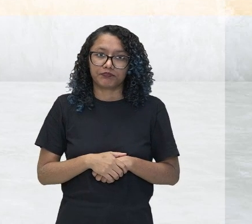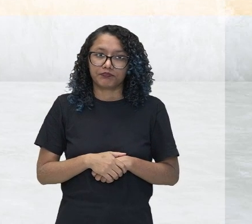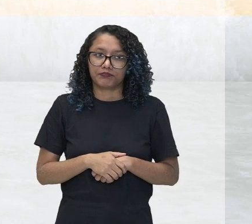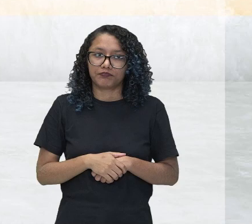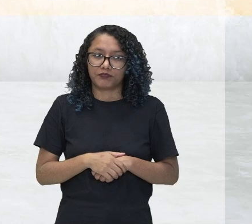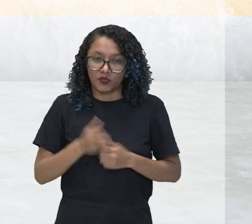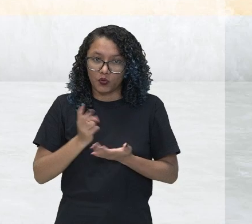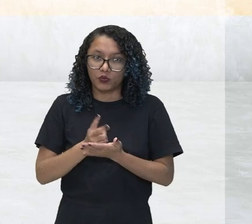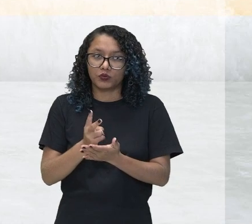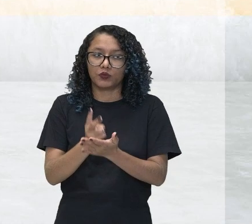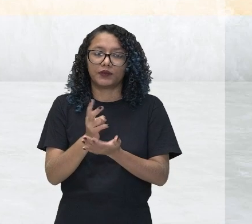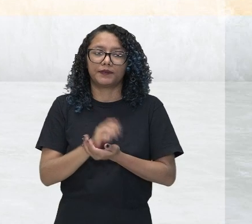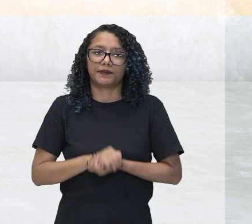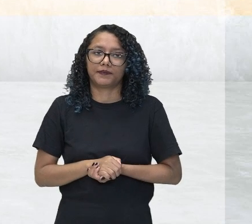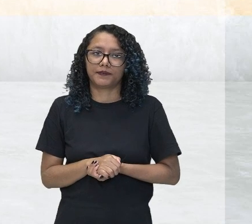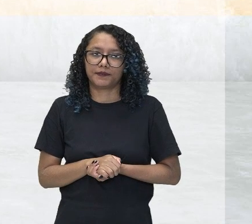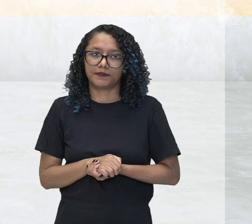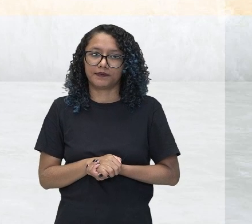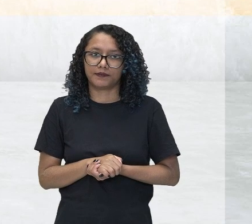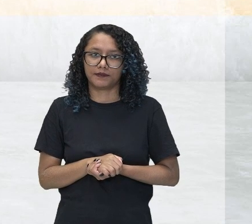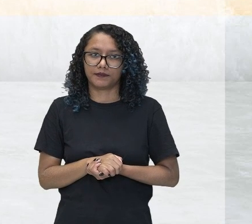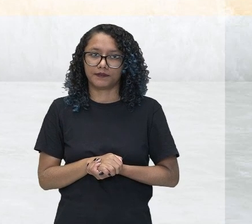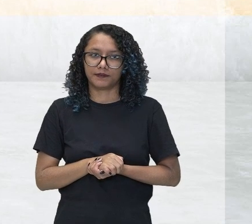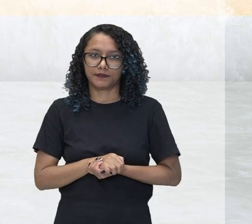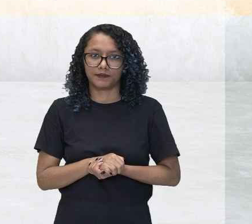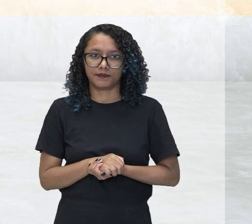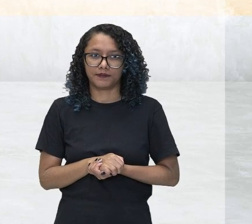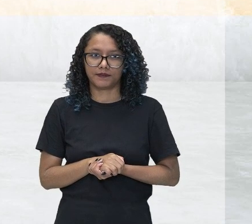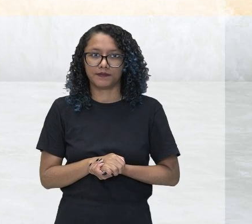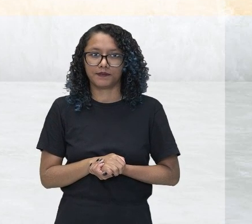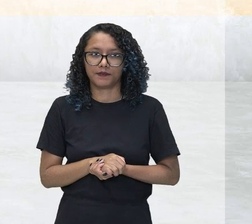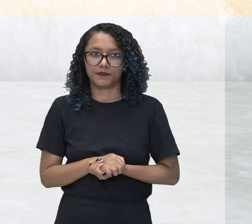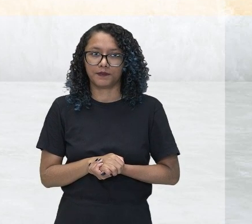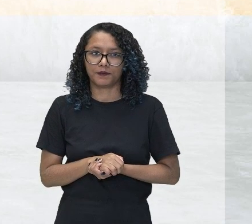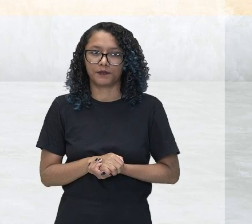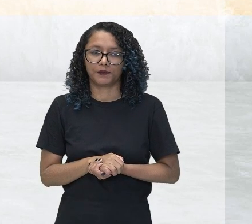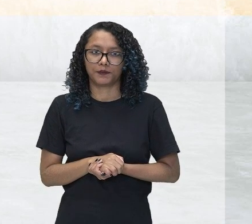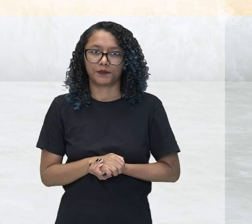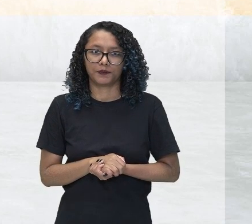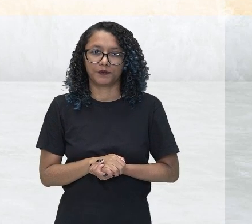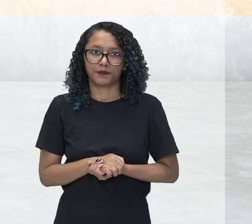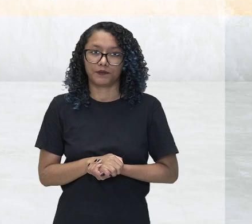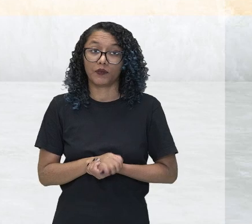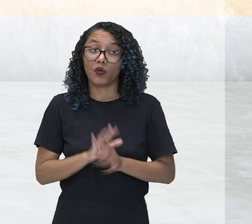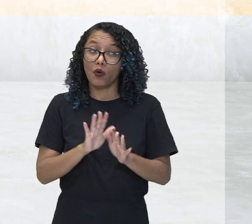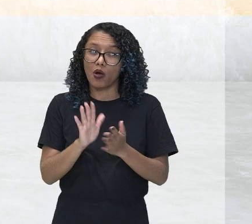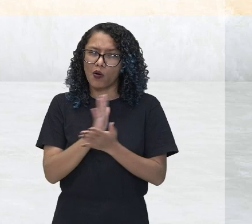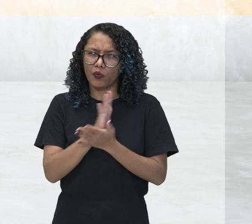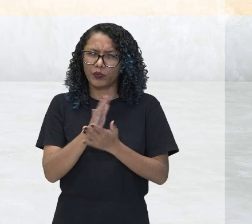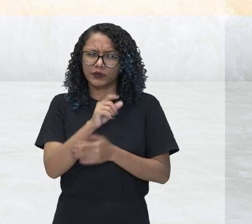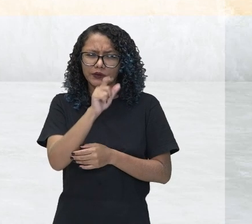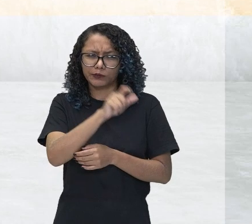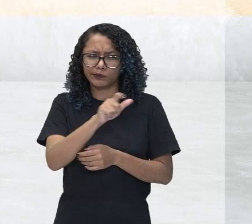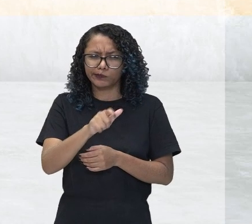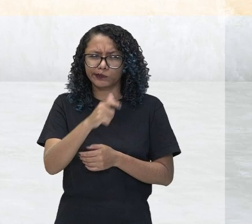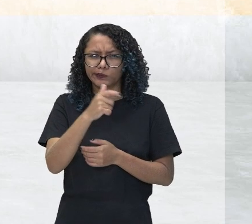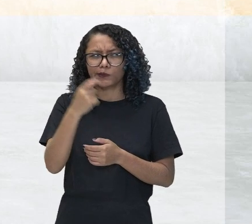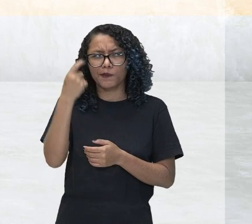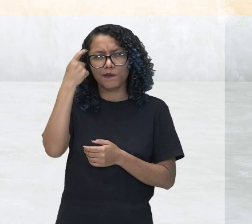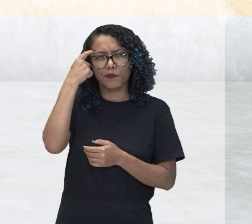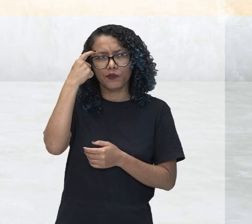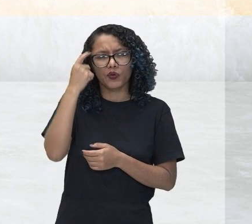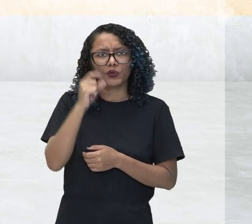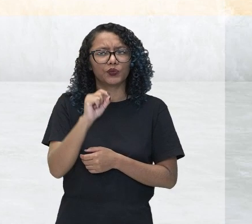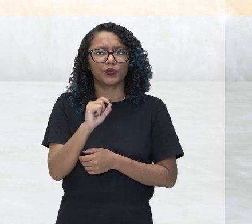esse termo. De uma forma completamente diferente do que muitos pensam, aqui é uma questão